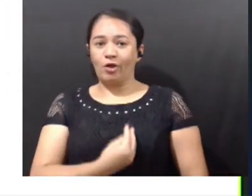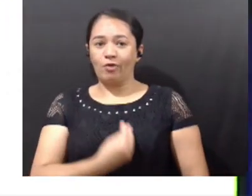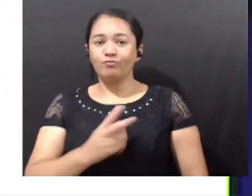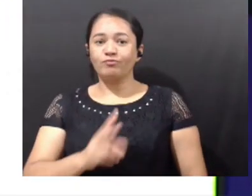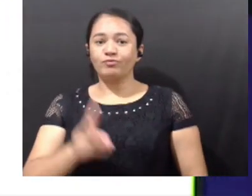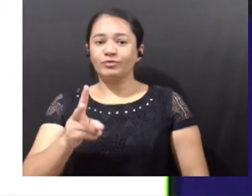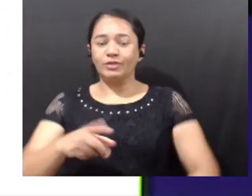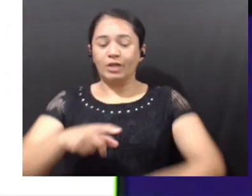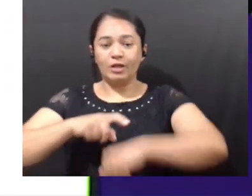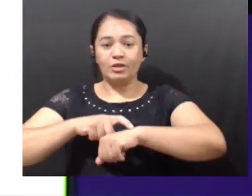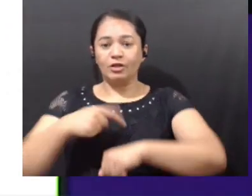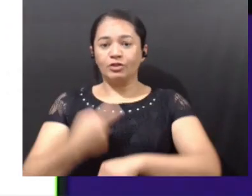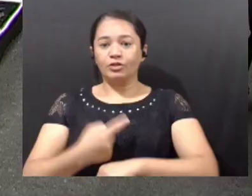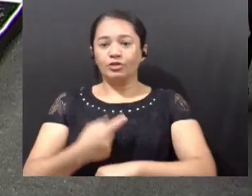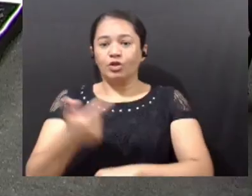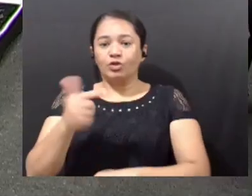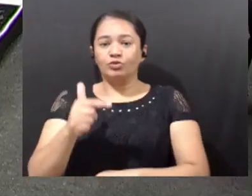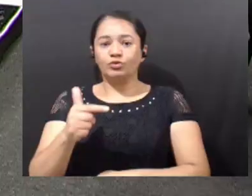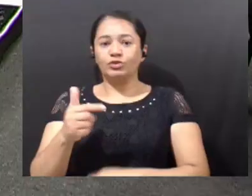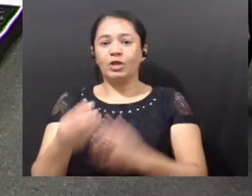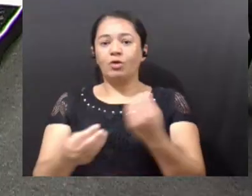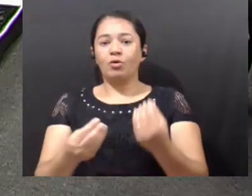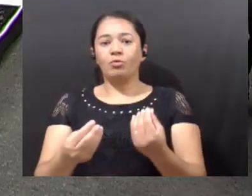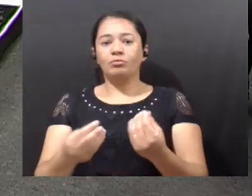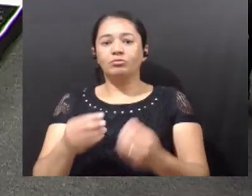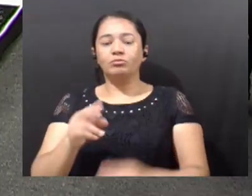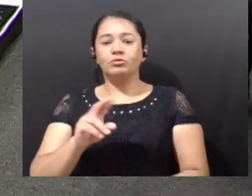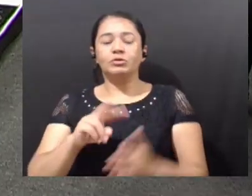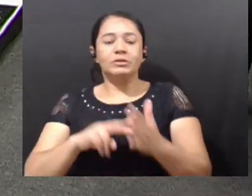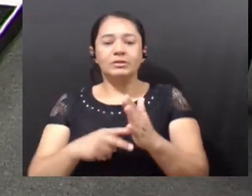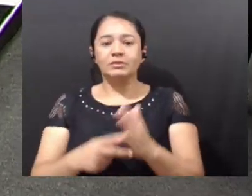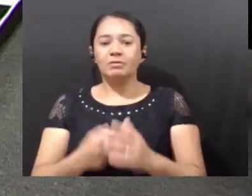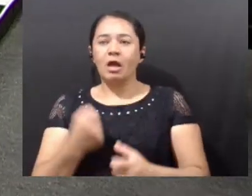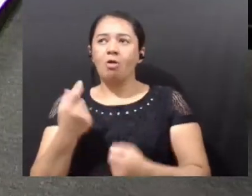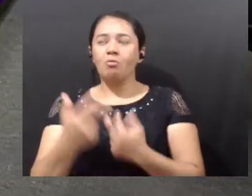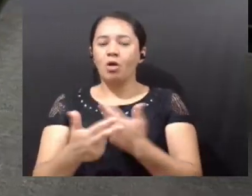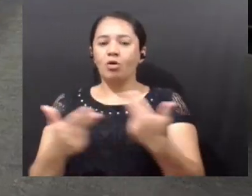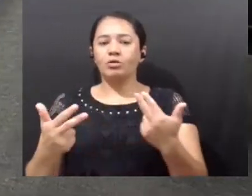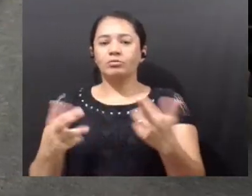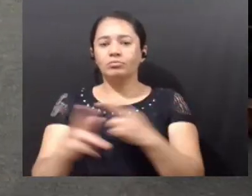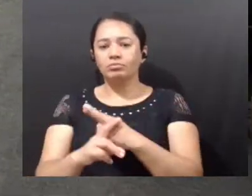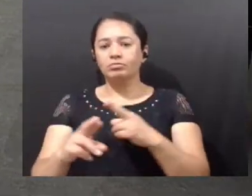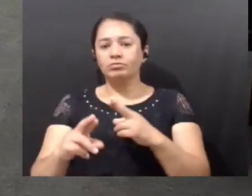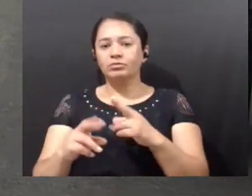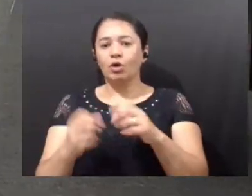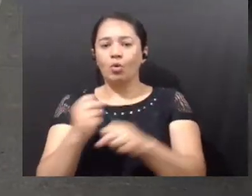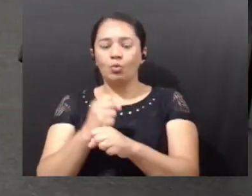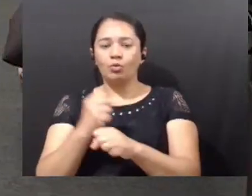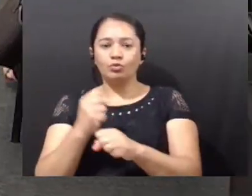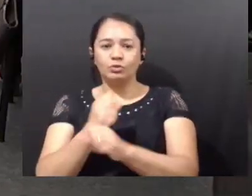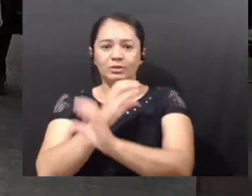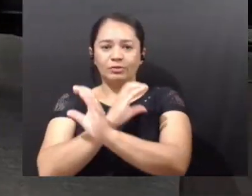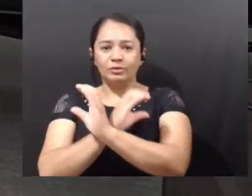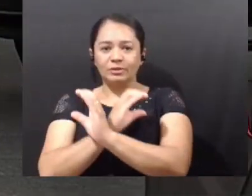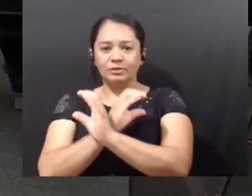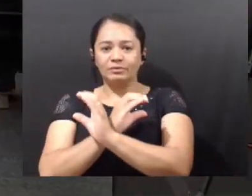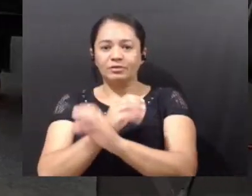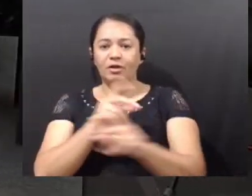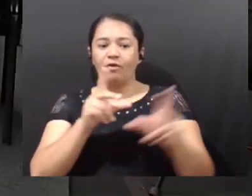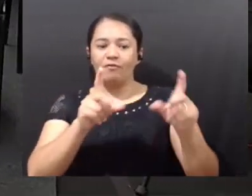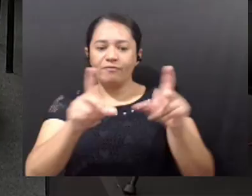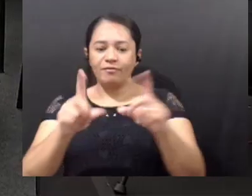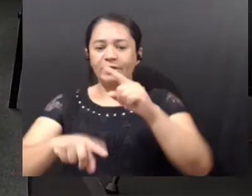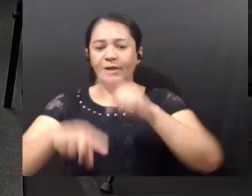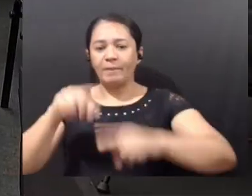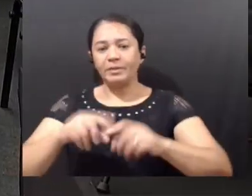tinha noção de franchise. Tinha alguma coisa relacionada com construção civil, que era vender material de construção e alugar